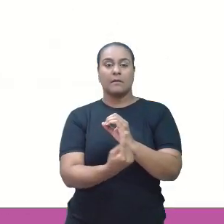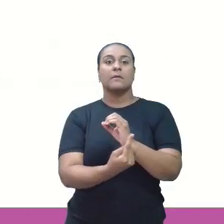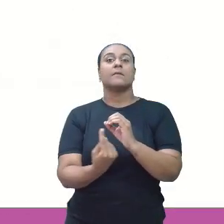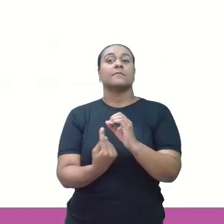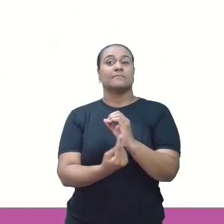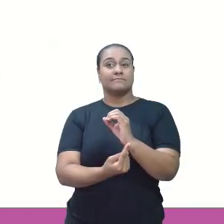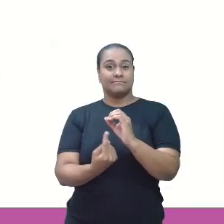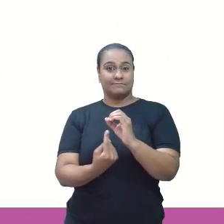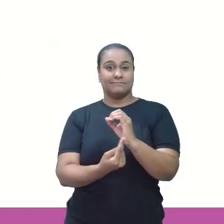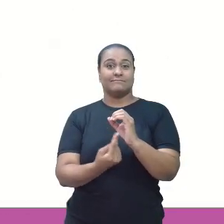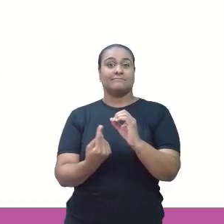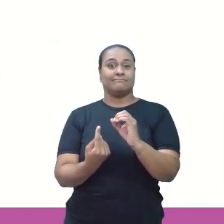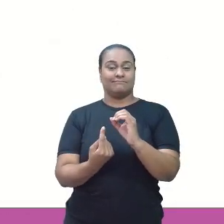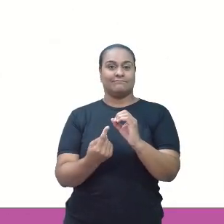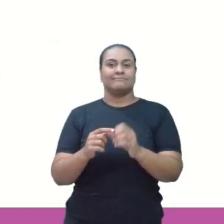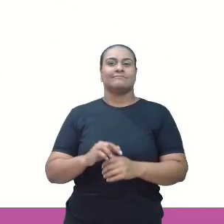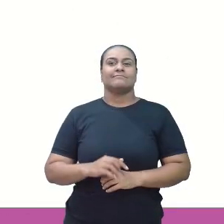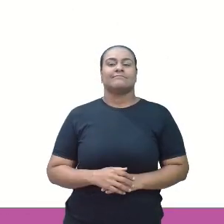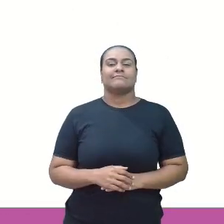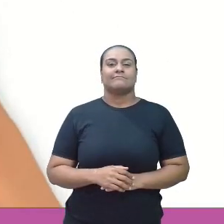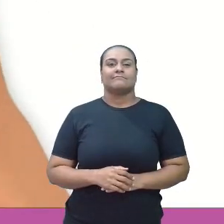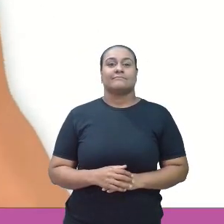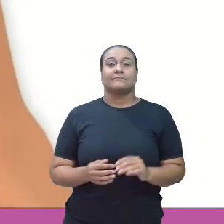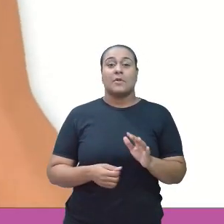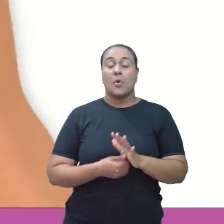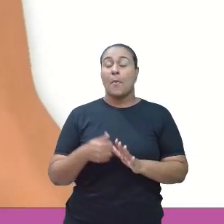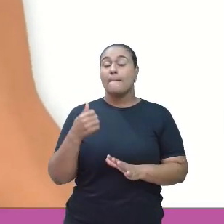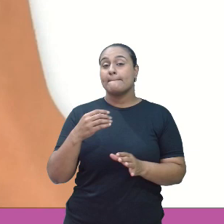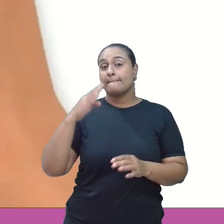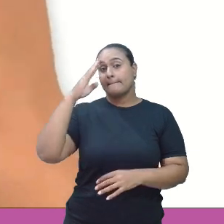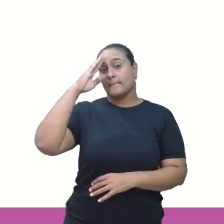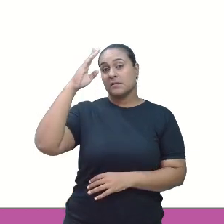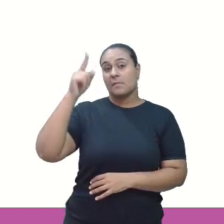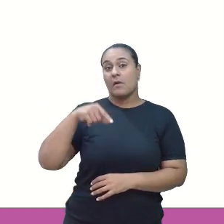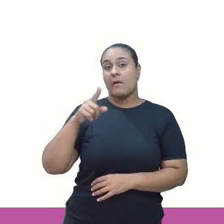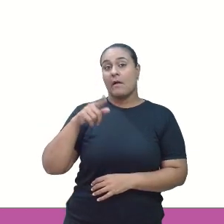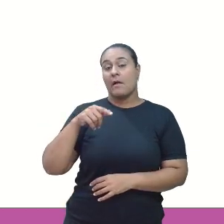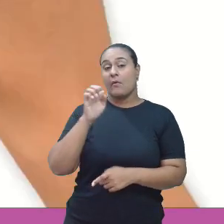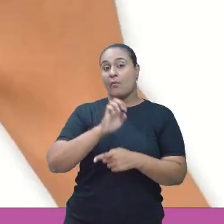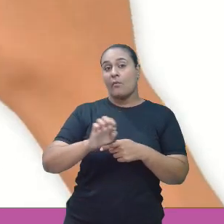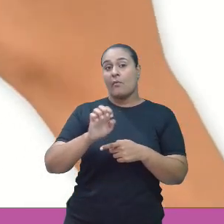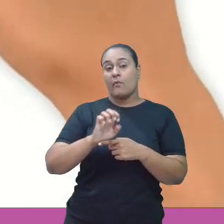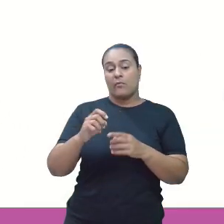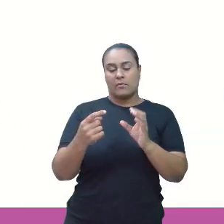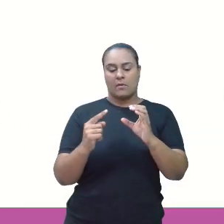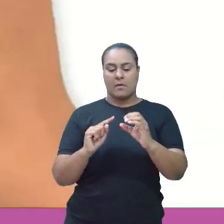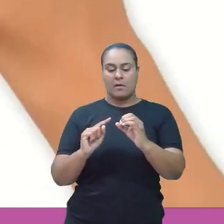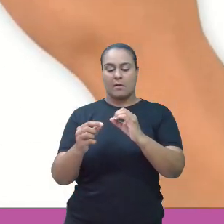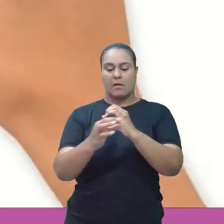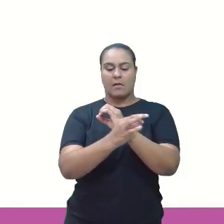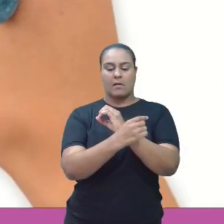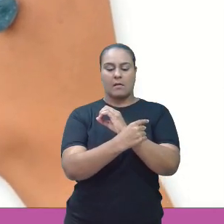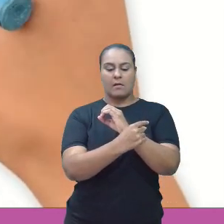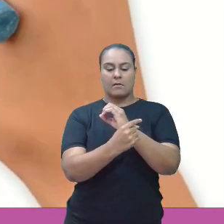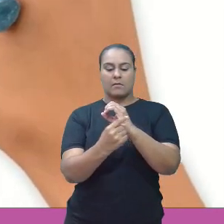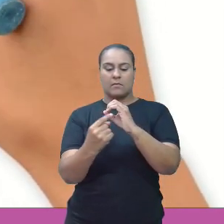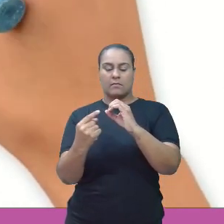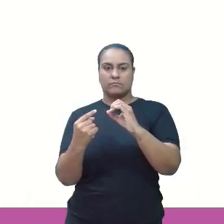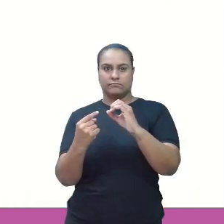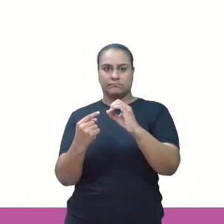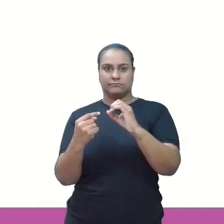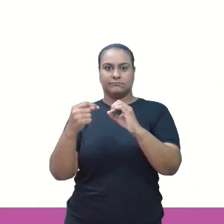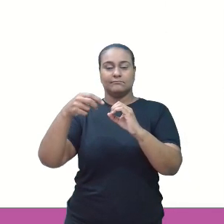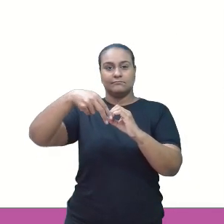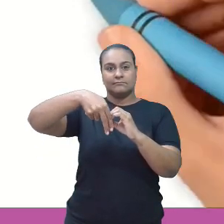circundam a Terra paralelamente. O principal paralelo é o Equador, que divide a Terra em dois hemisférios, norte